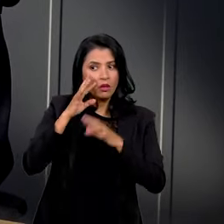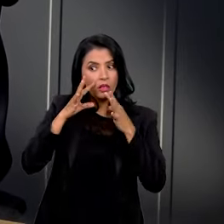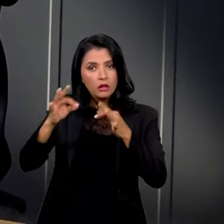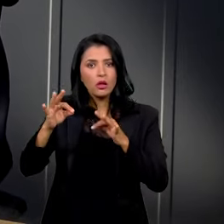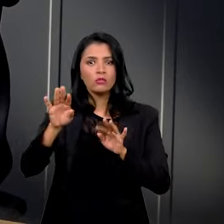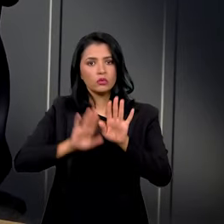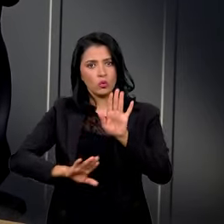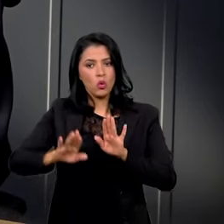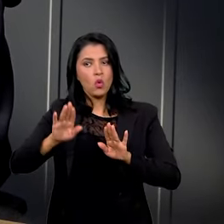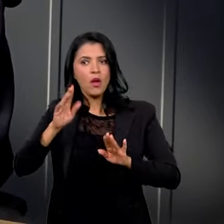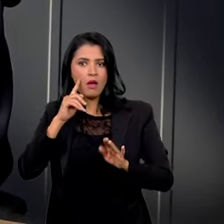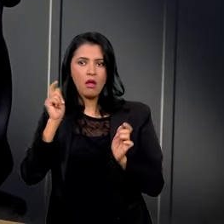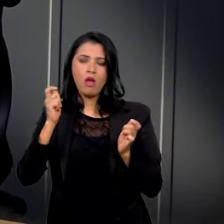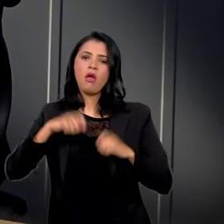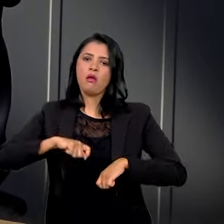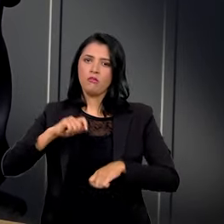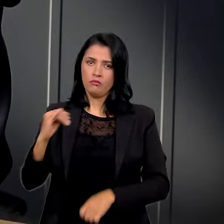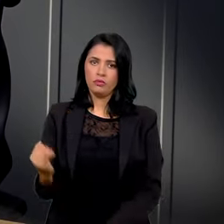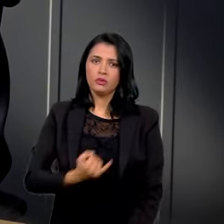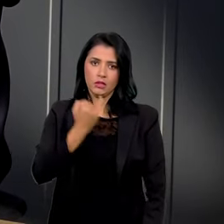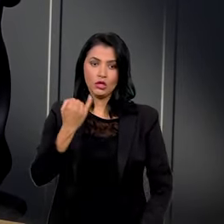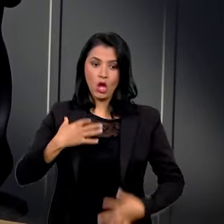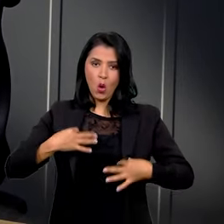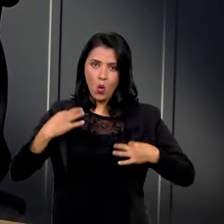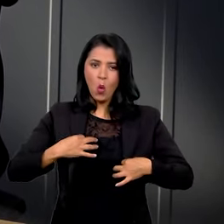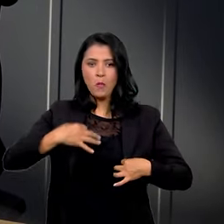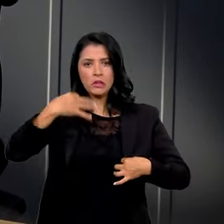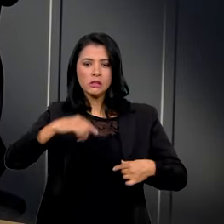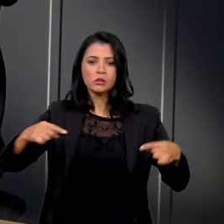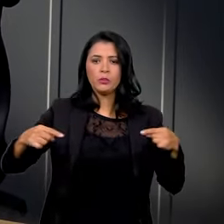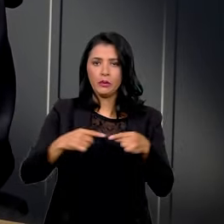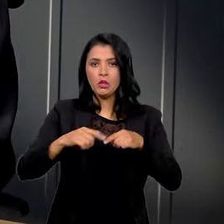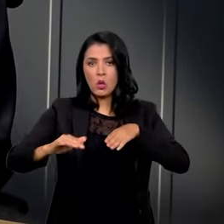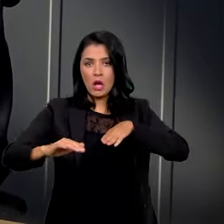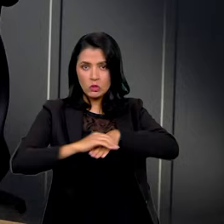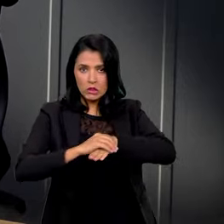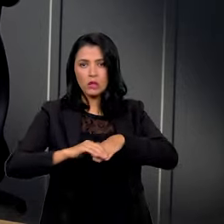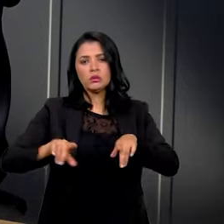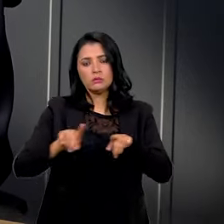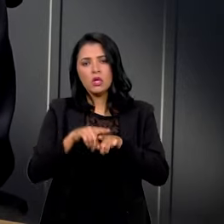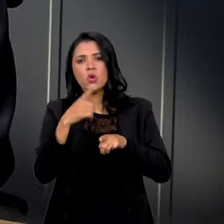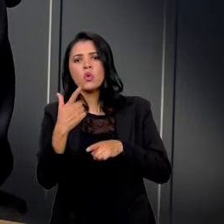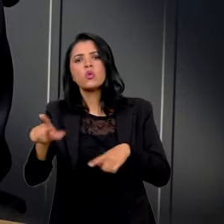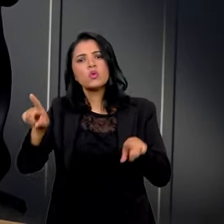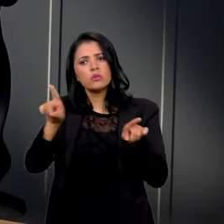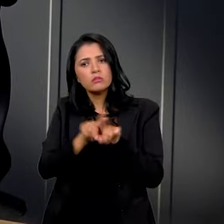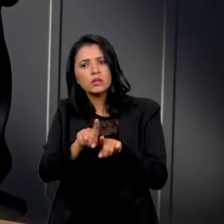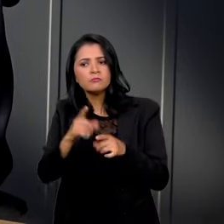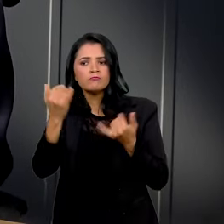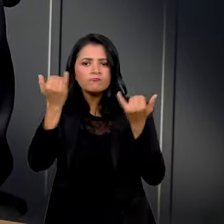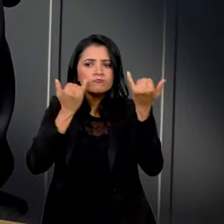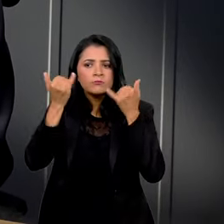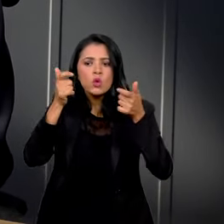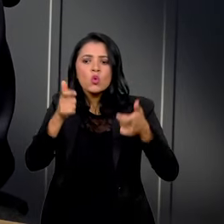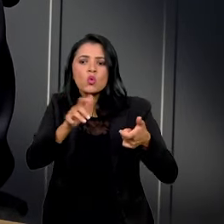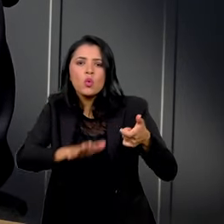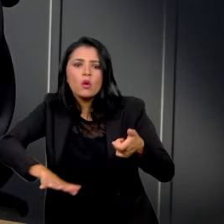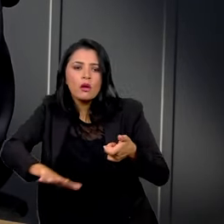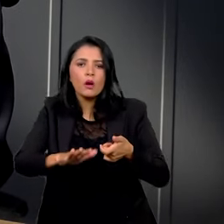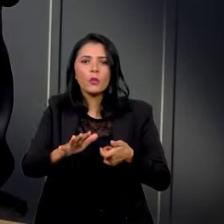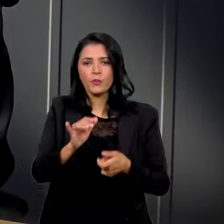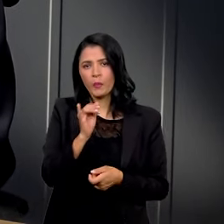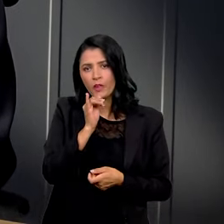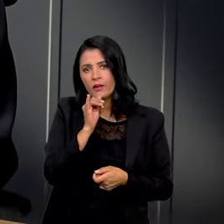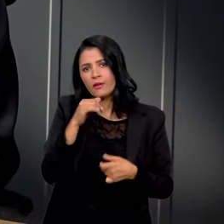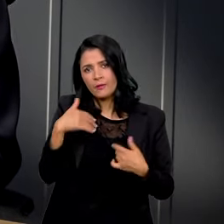de cuidado são fundamentais né que aí como eu tava dizendo Desde da roupa mais adequada o calçado mas também questões assim de conhecer um pouco esse